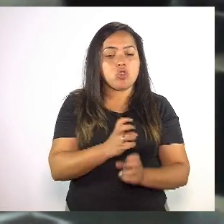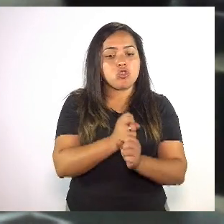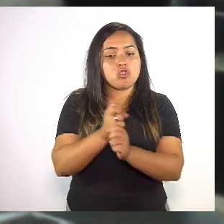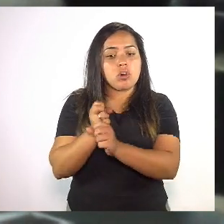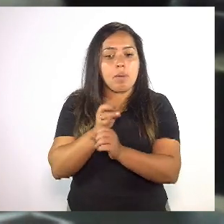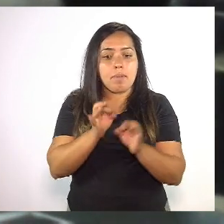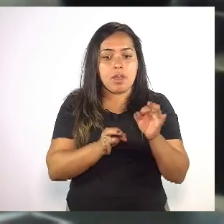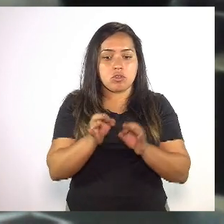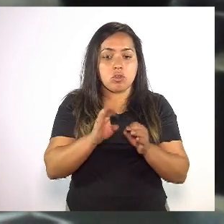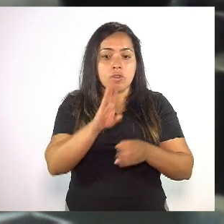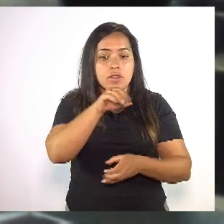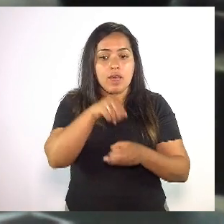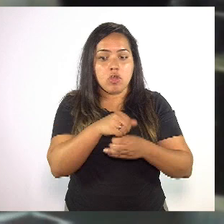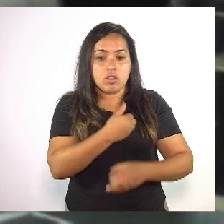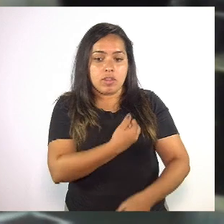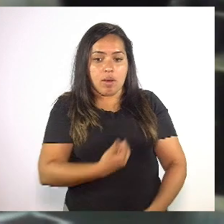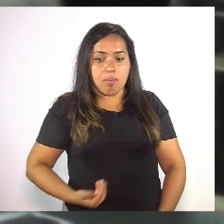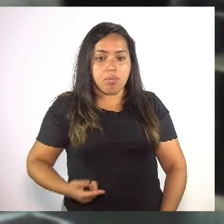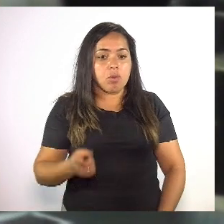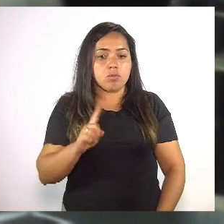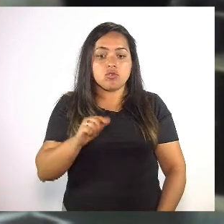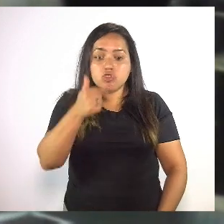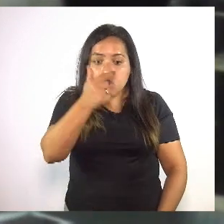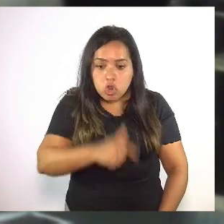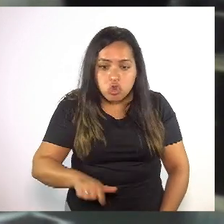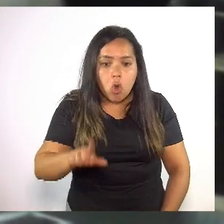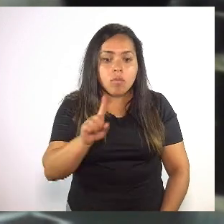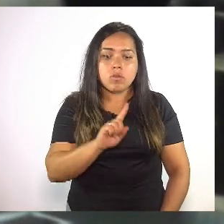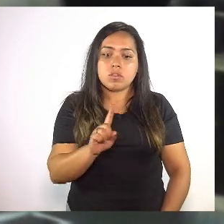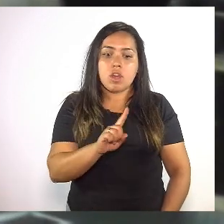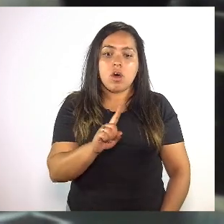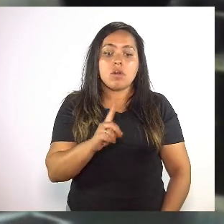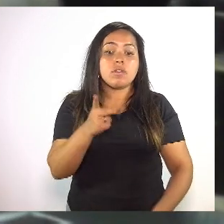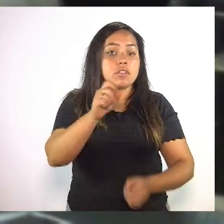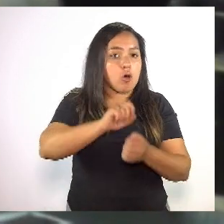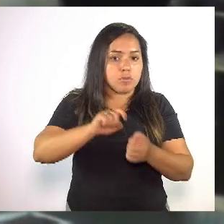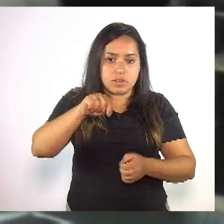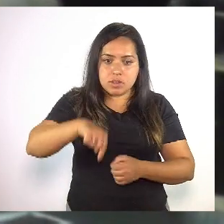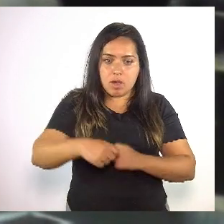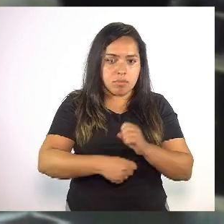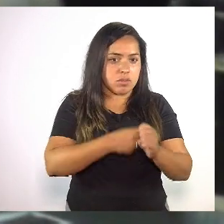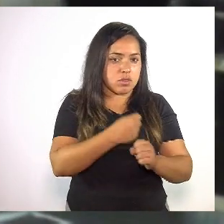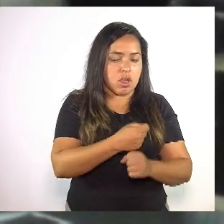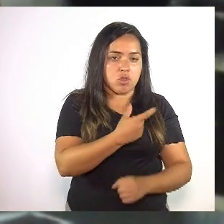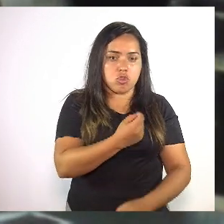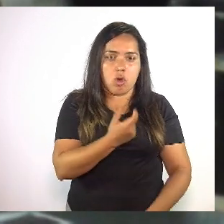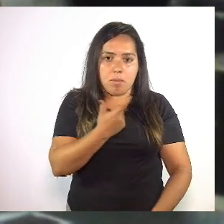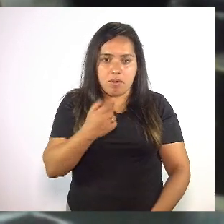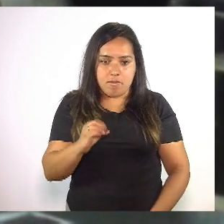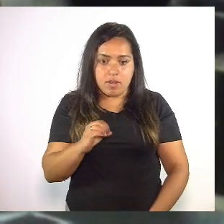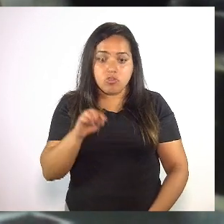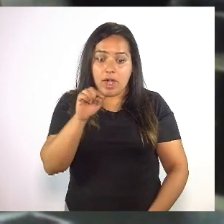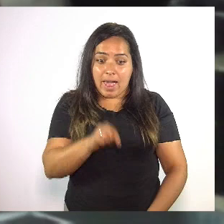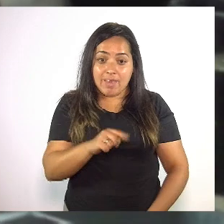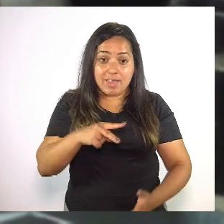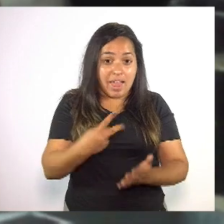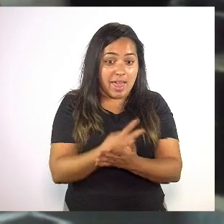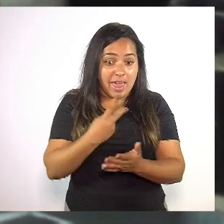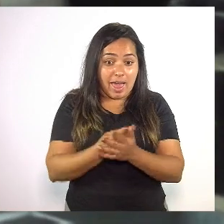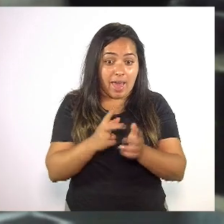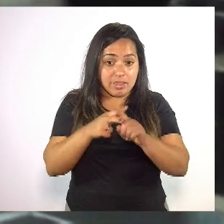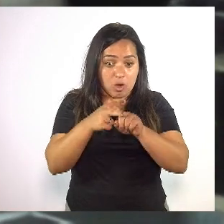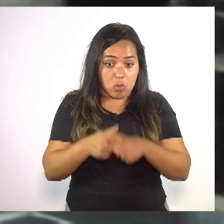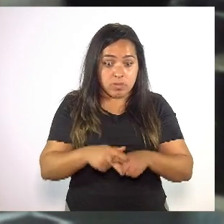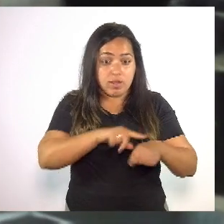do Executivo. Isso não mais irá se repetir. Não fizemos mais esse ano. Então, nas contas de 2020, essa irregularidade não vai